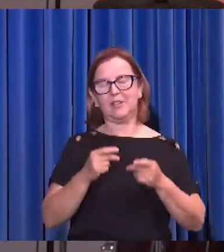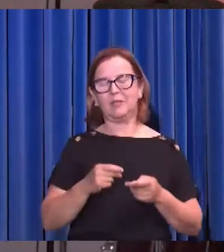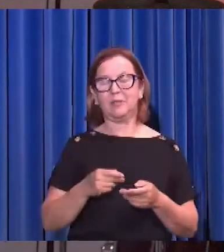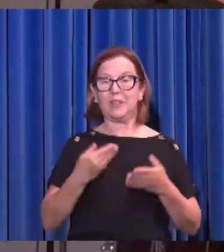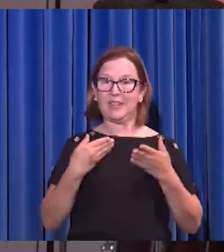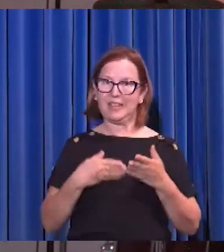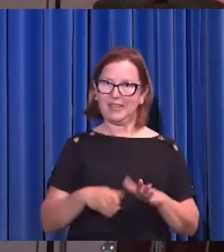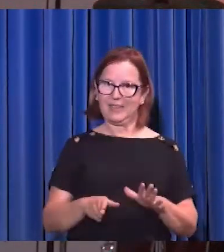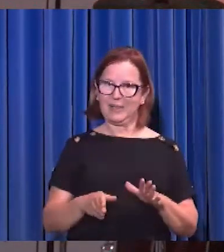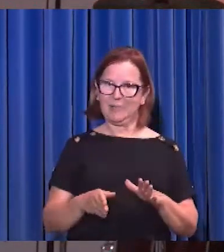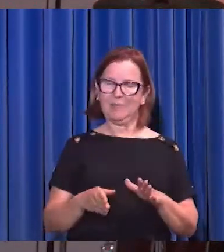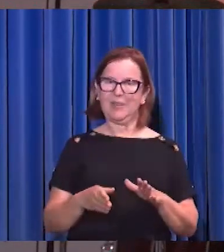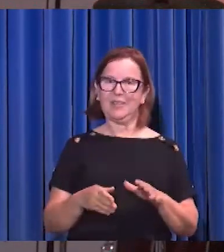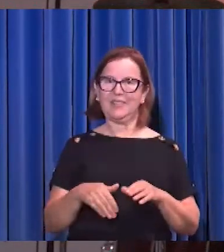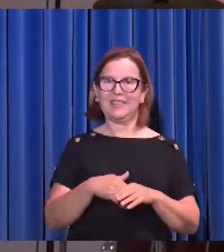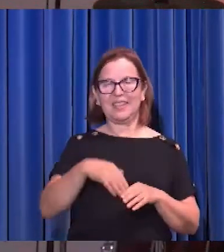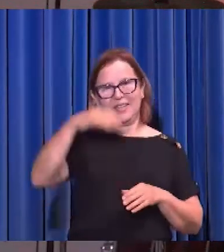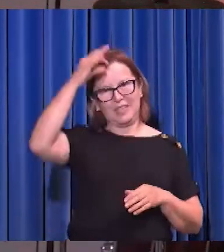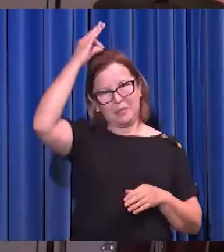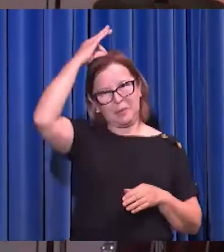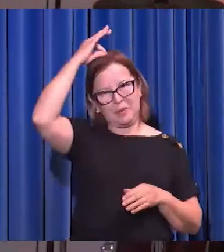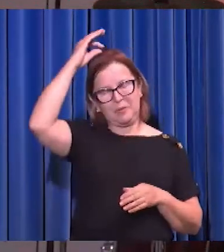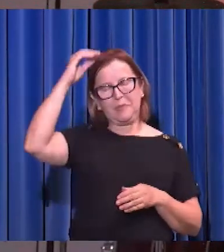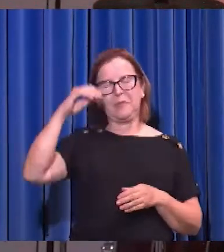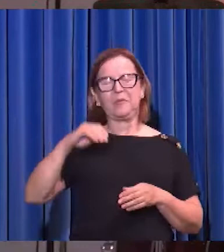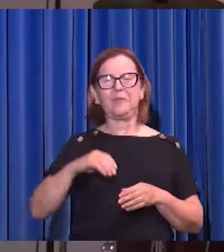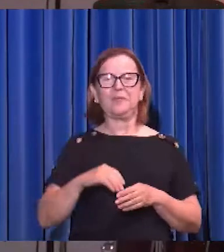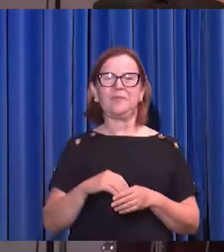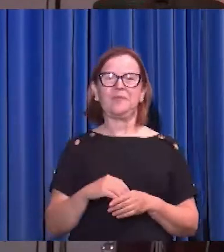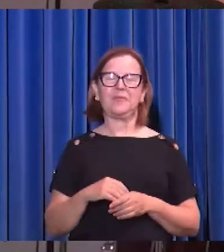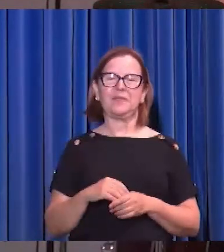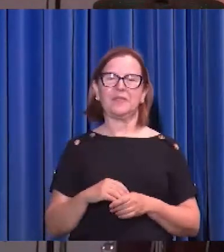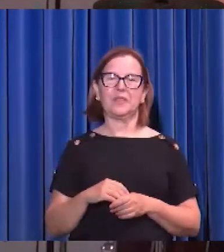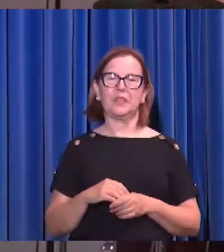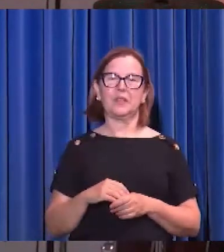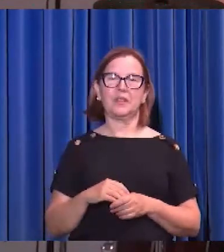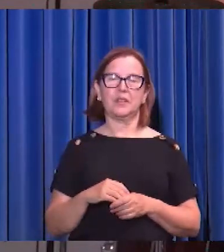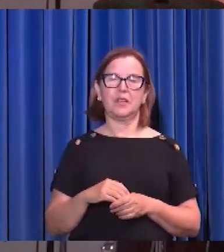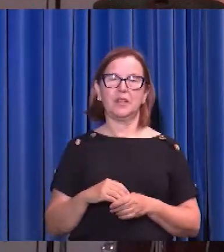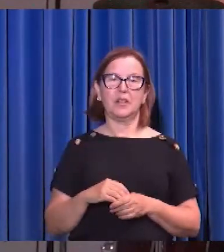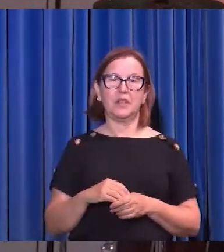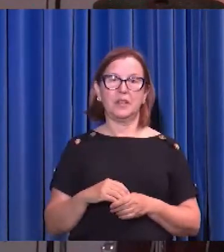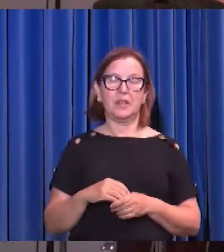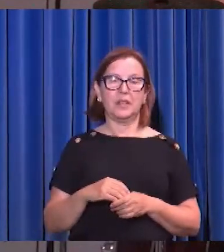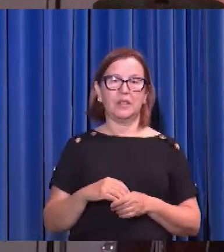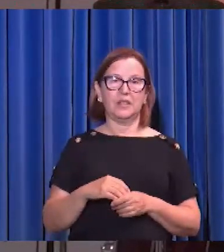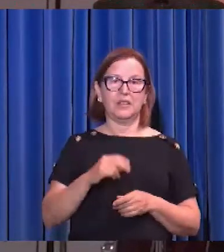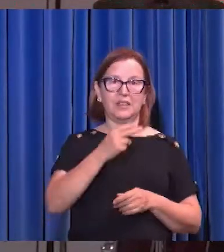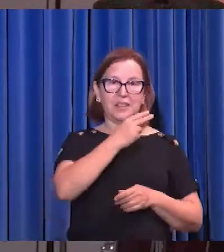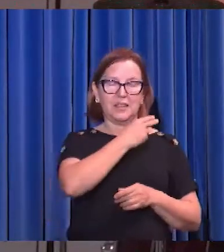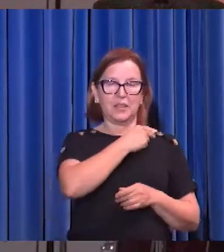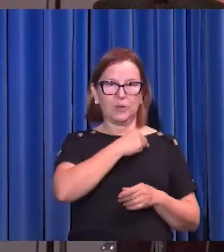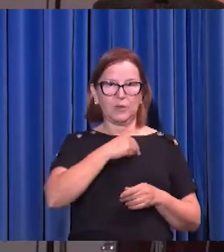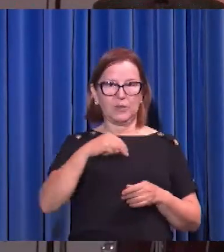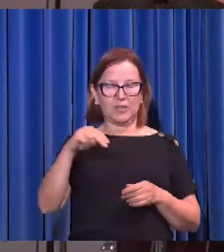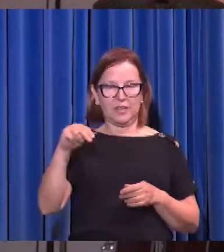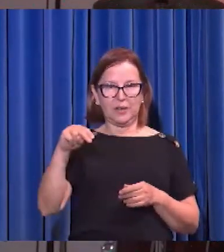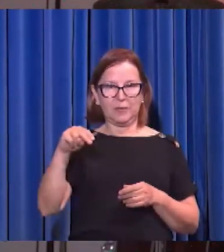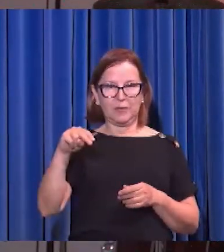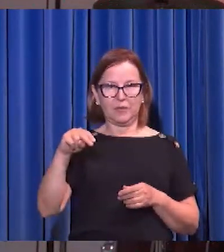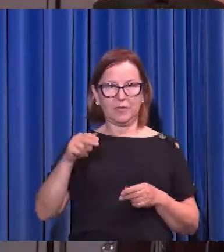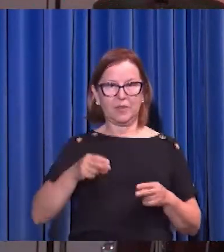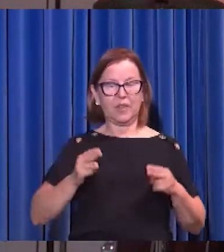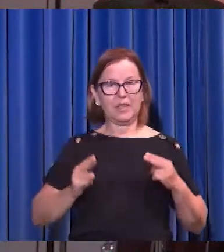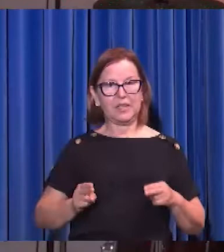E Nicodemos, ele precisava então ser desconstruído, porque até aqui ele viveu,